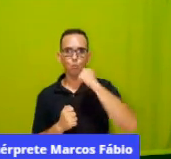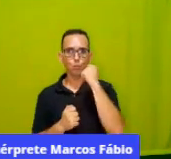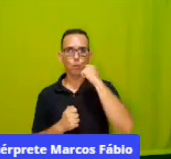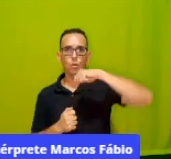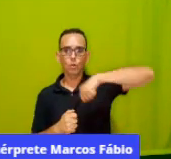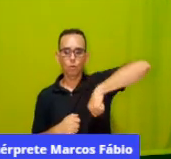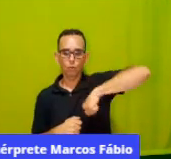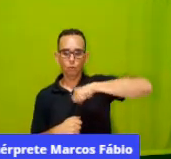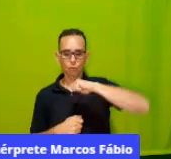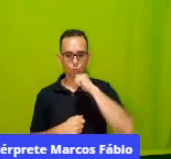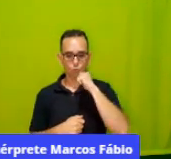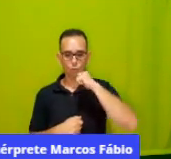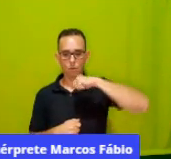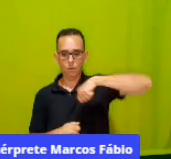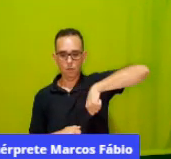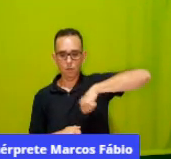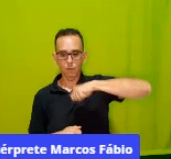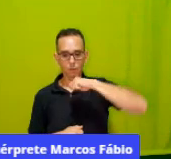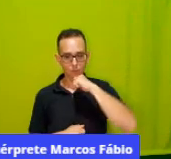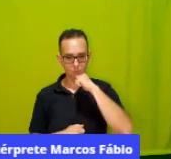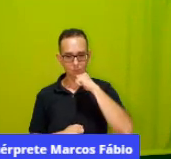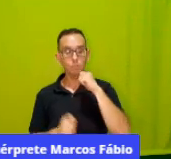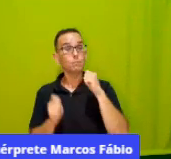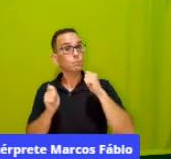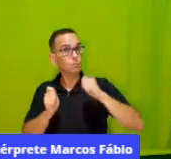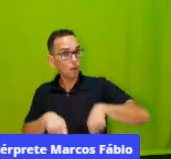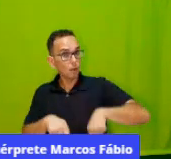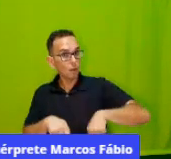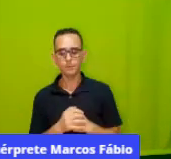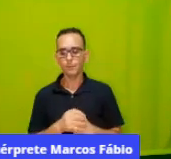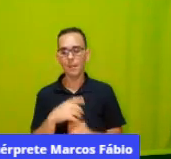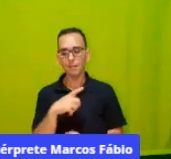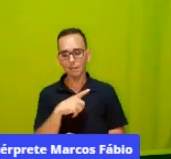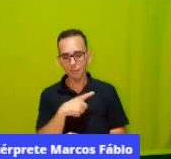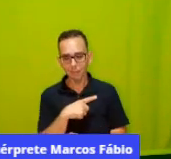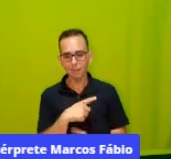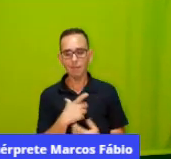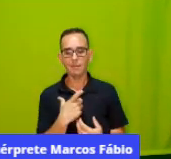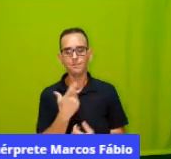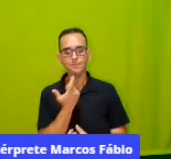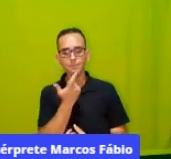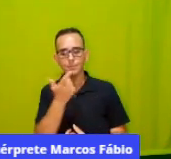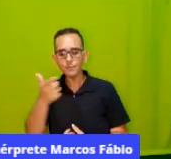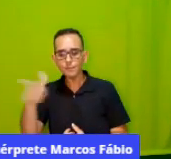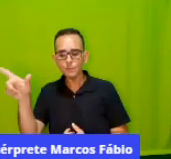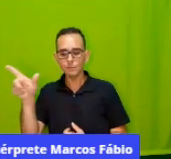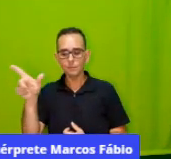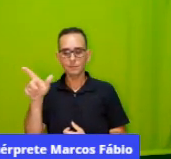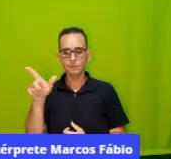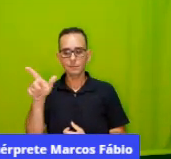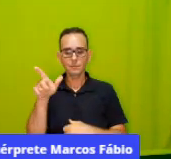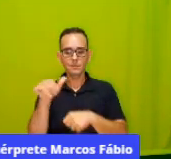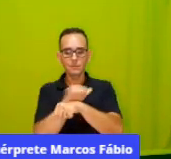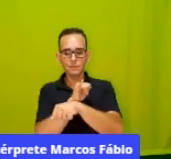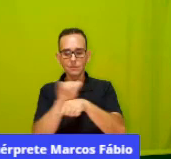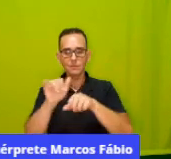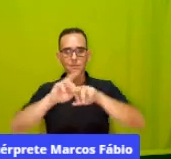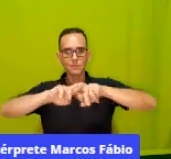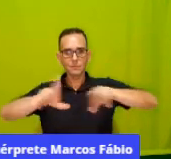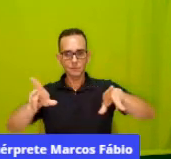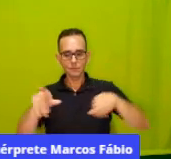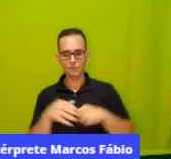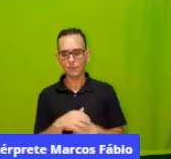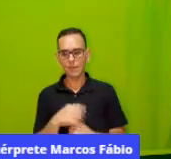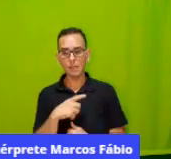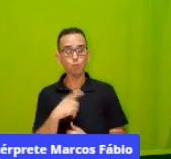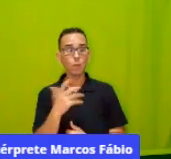então na hora do intervalo eu consigo utilizar tanto dentro de sala para escrita como na alimentação. A gente tem